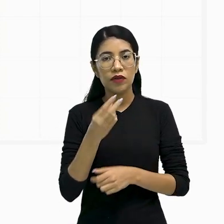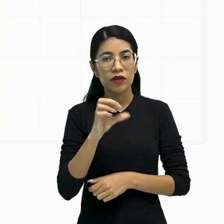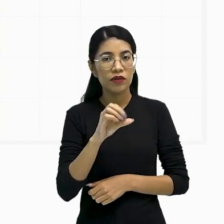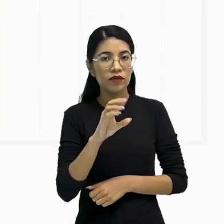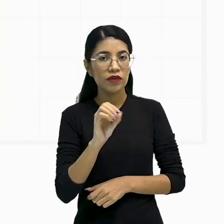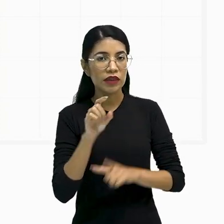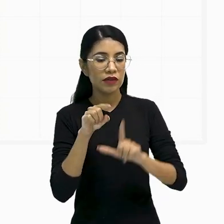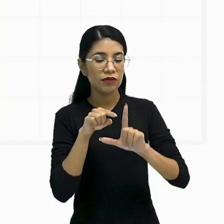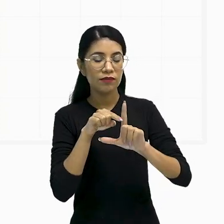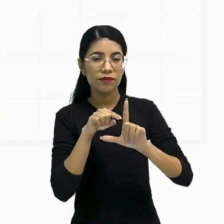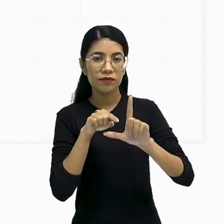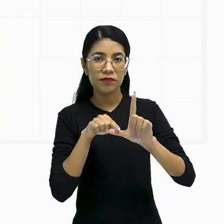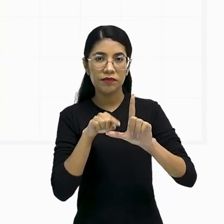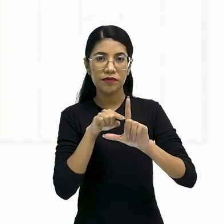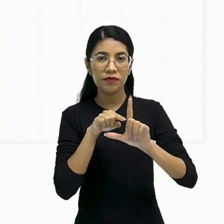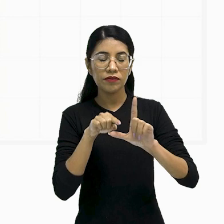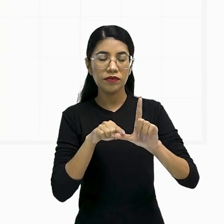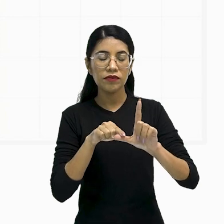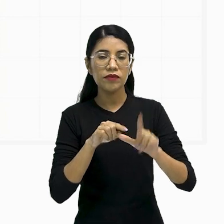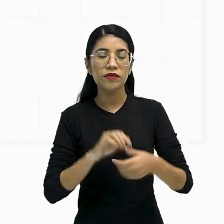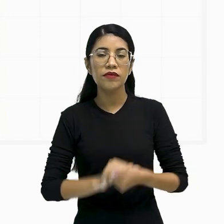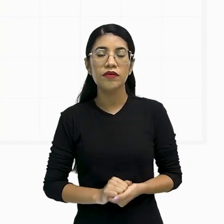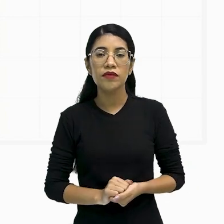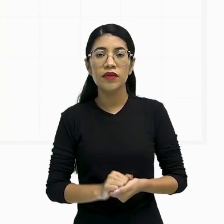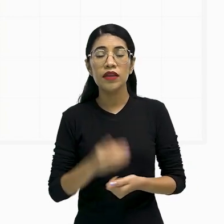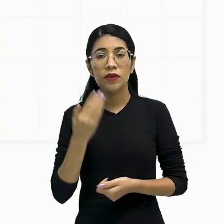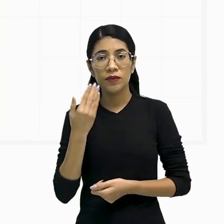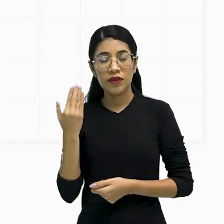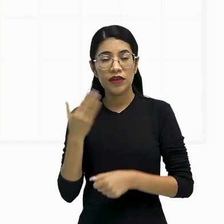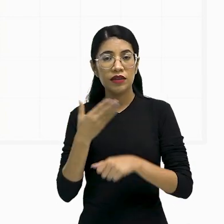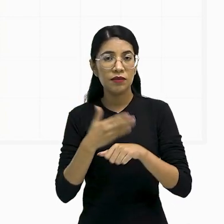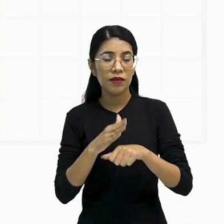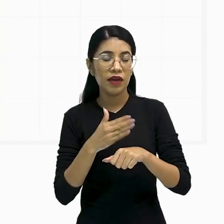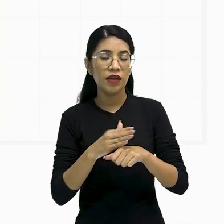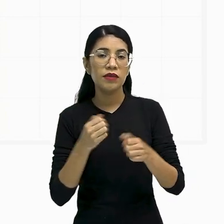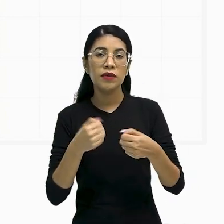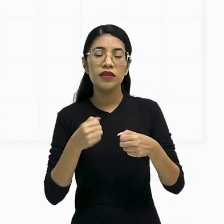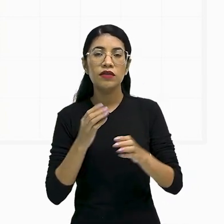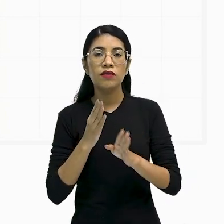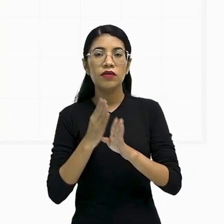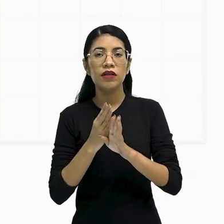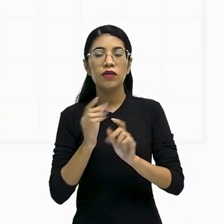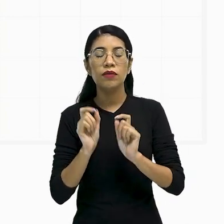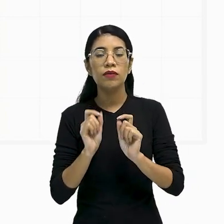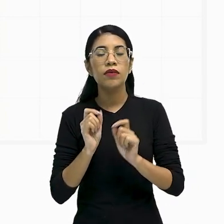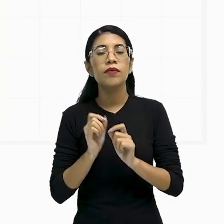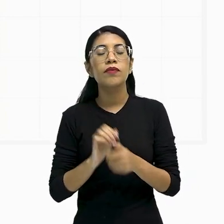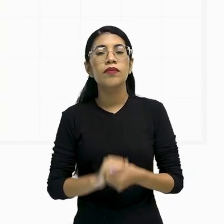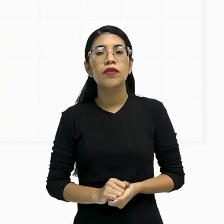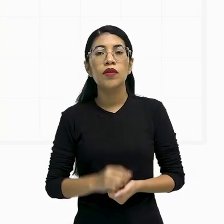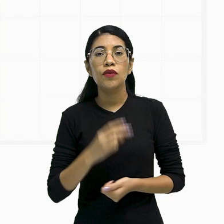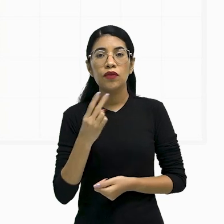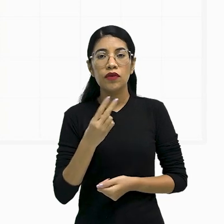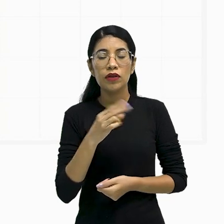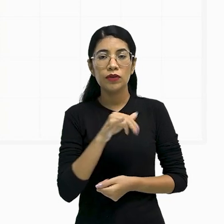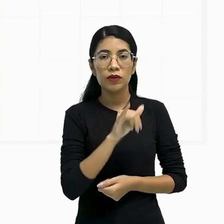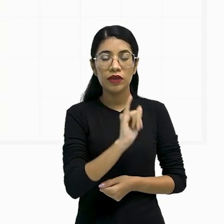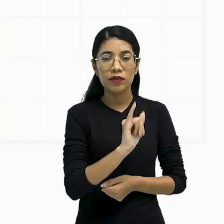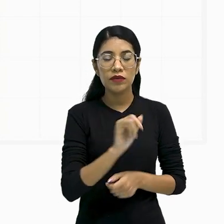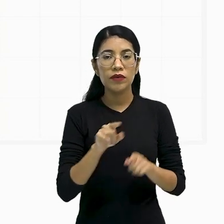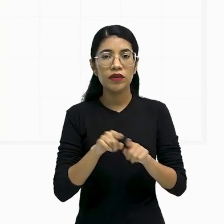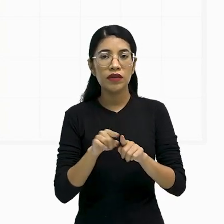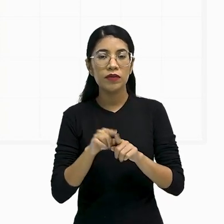graus. Então, nesse exercício aqui, a gente tem que determinar o valor de y e